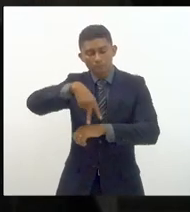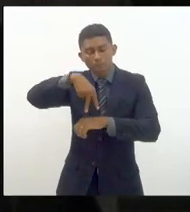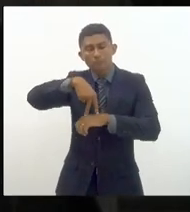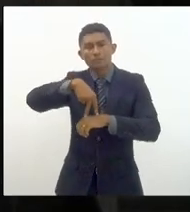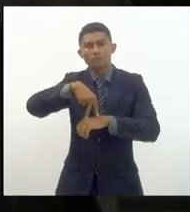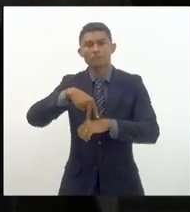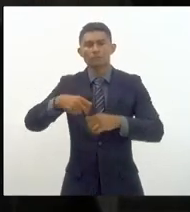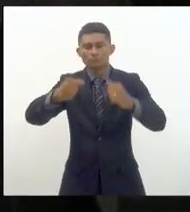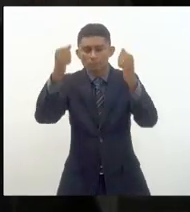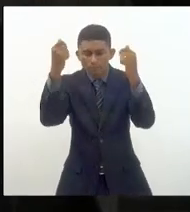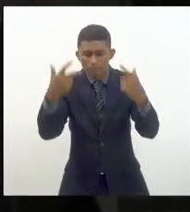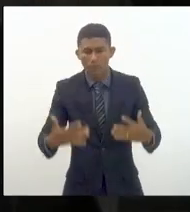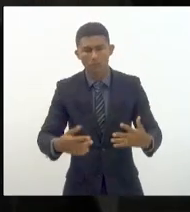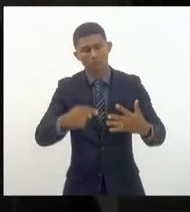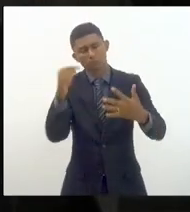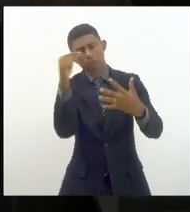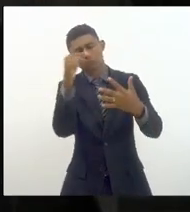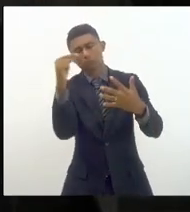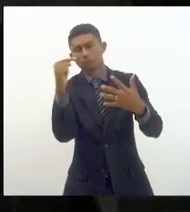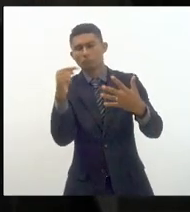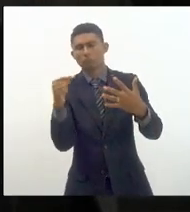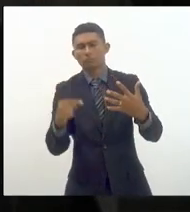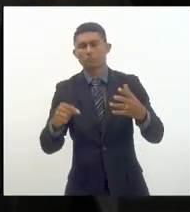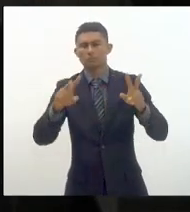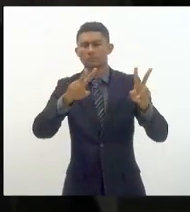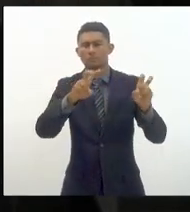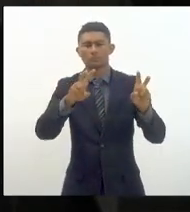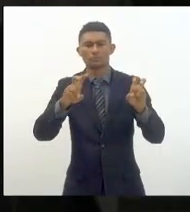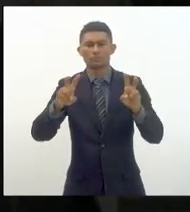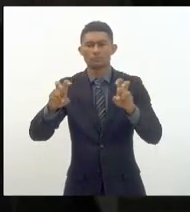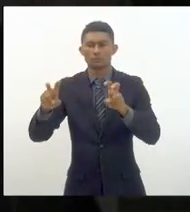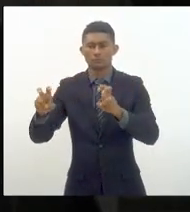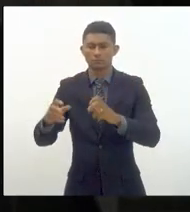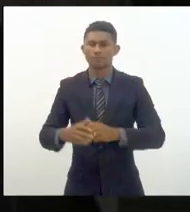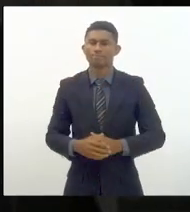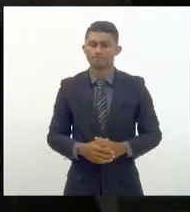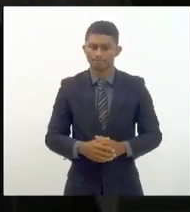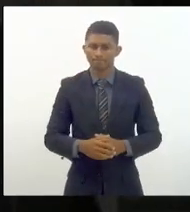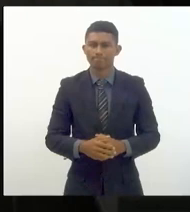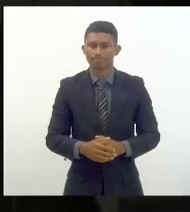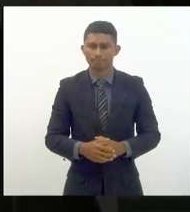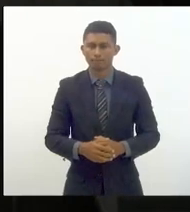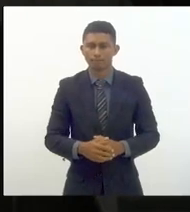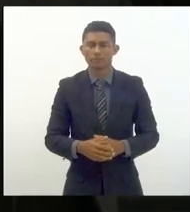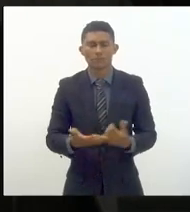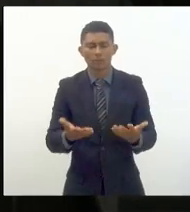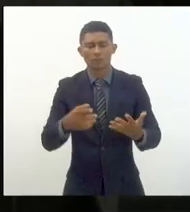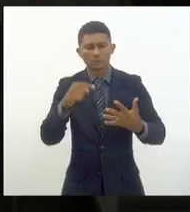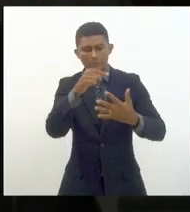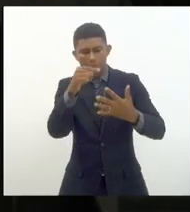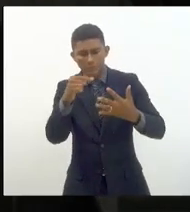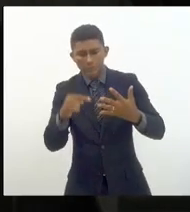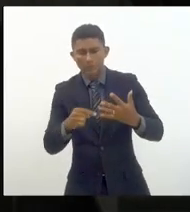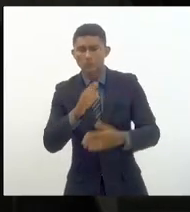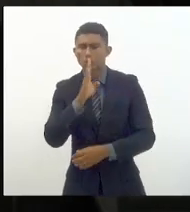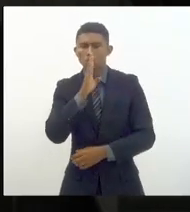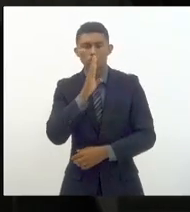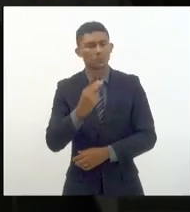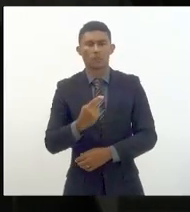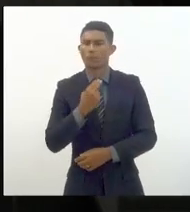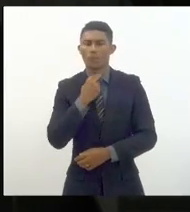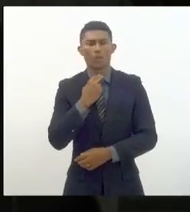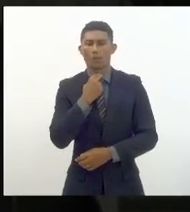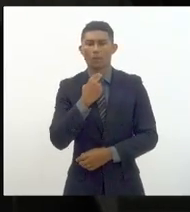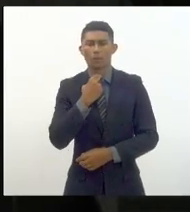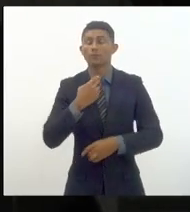sobre temas e tópicos que eu não quero deixar que fiquem sob silêncio antes do encerramento